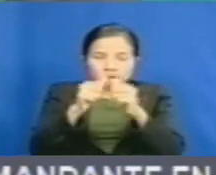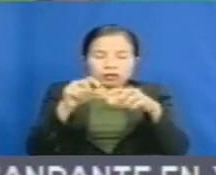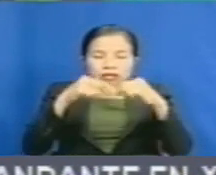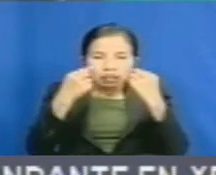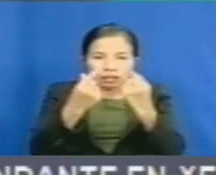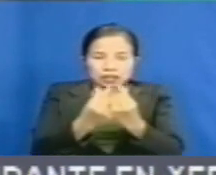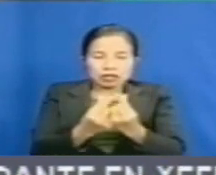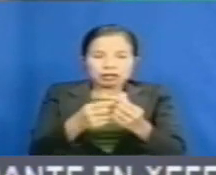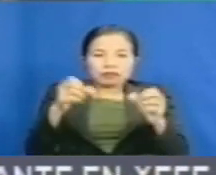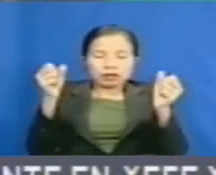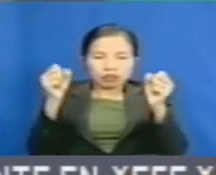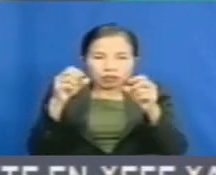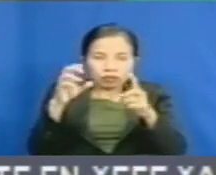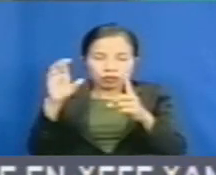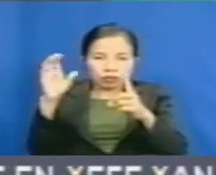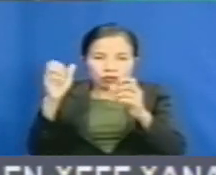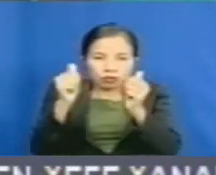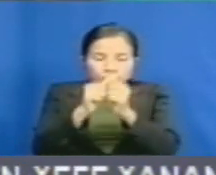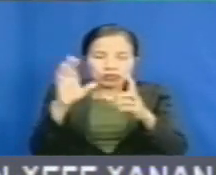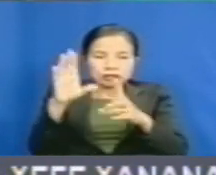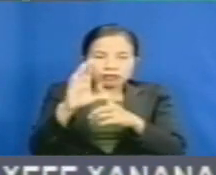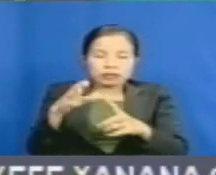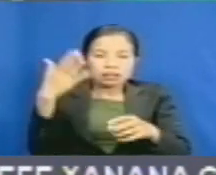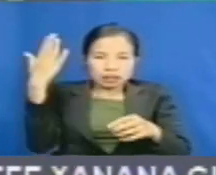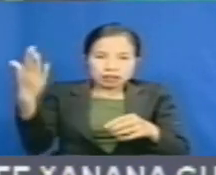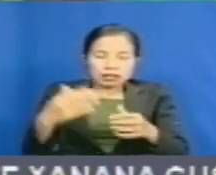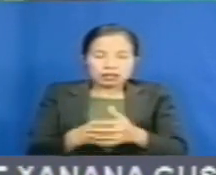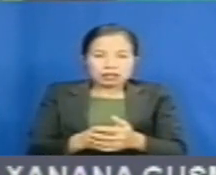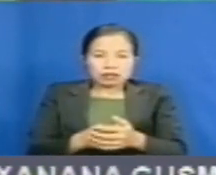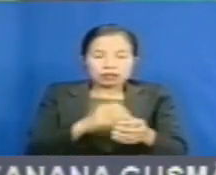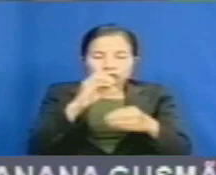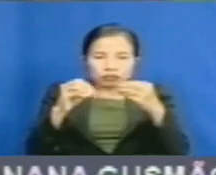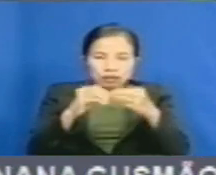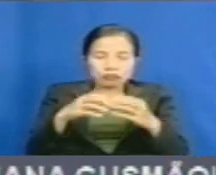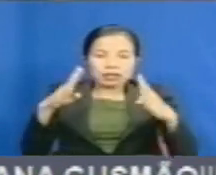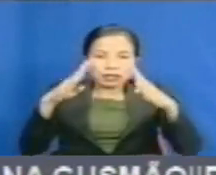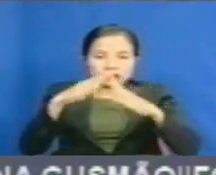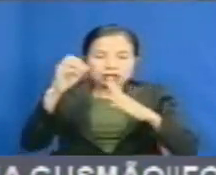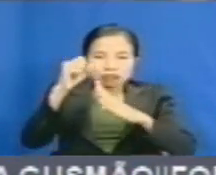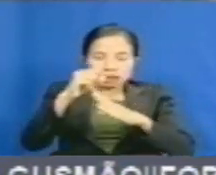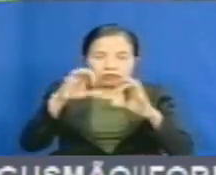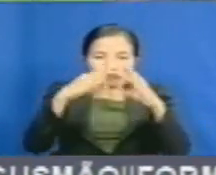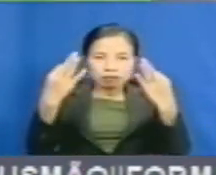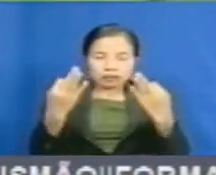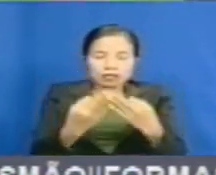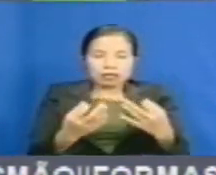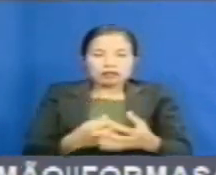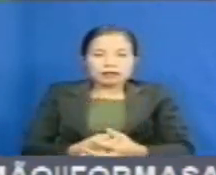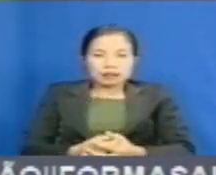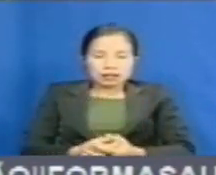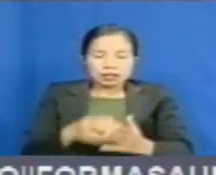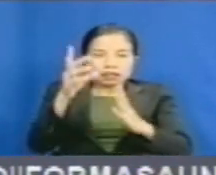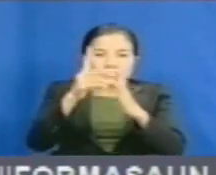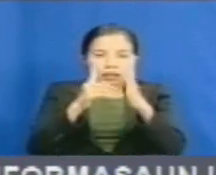enumerador ho supervisor sira iha base durante foti dados konaba census população no Humacaen.